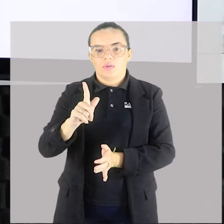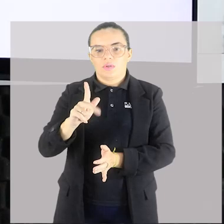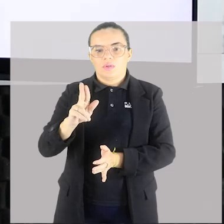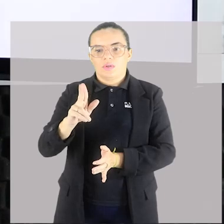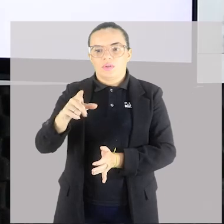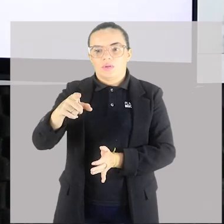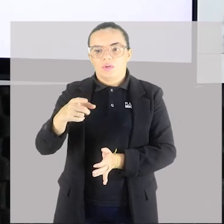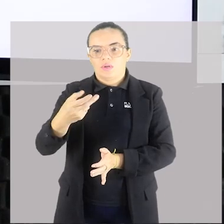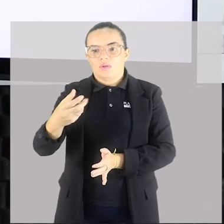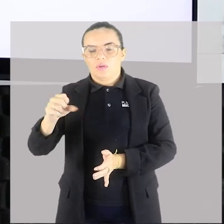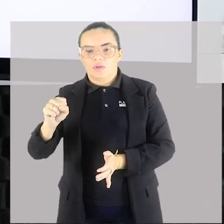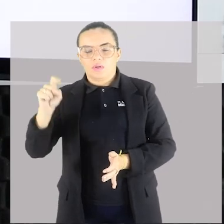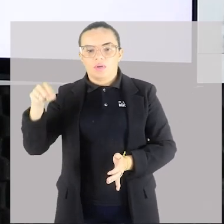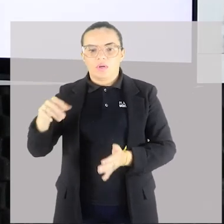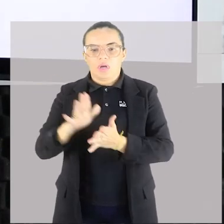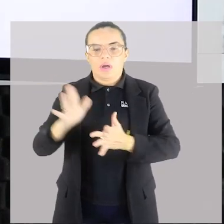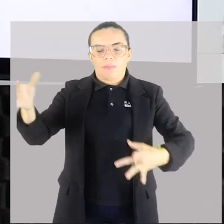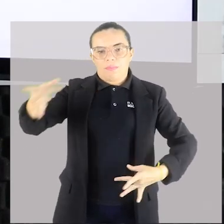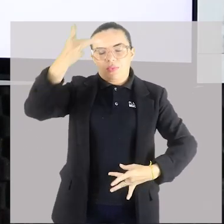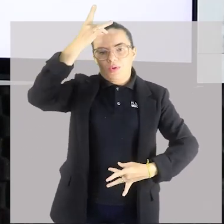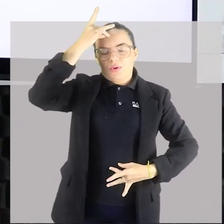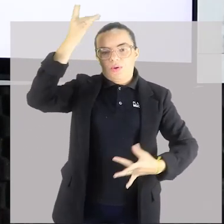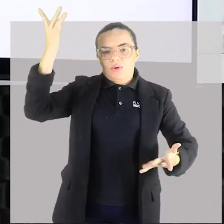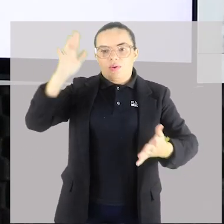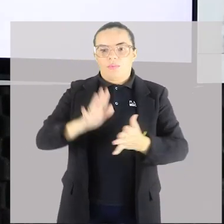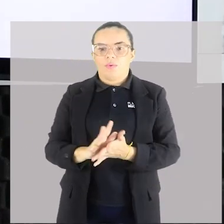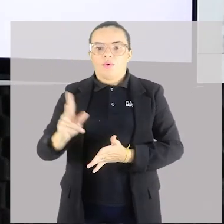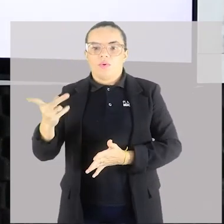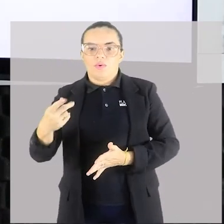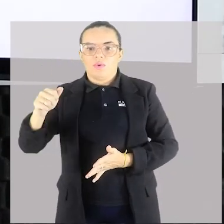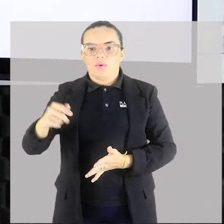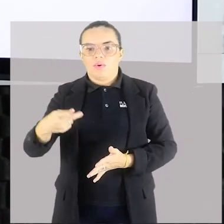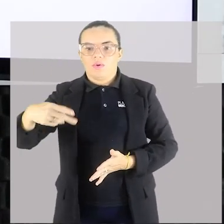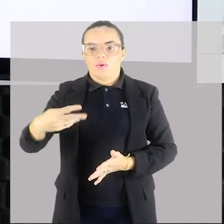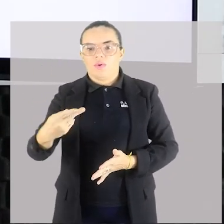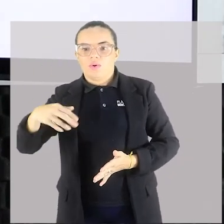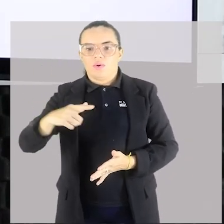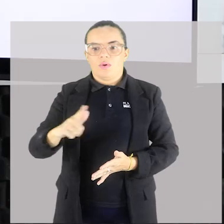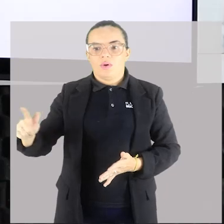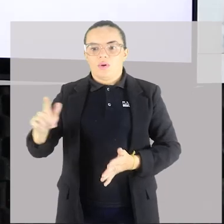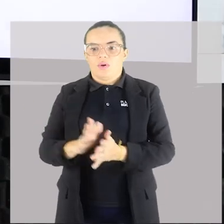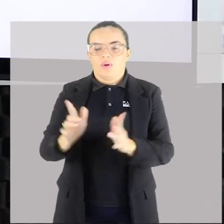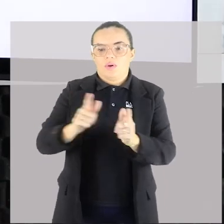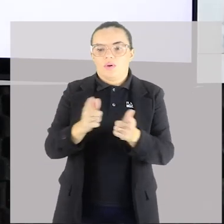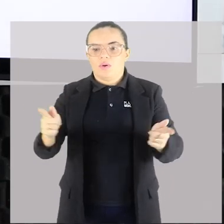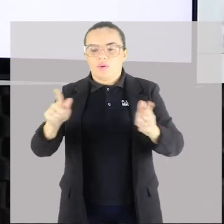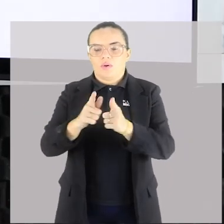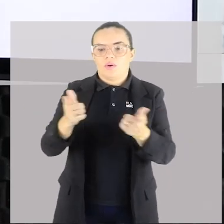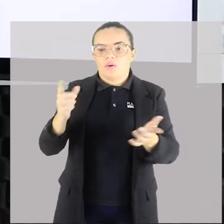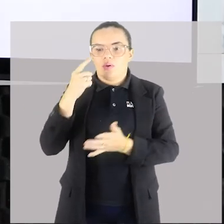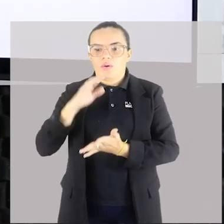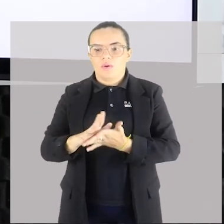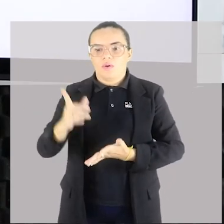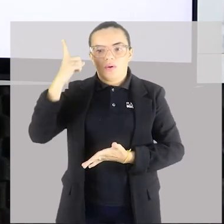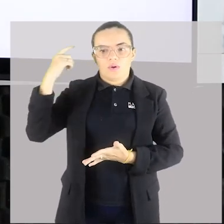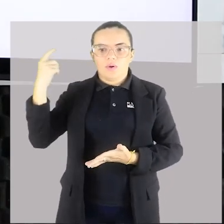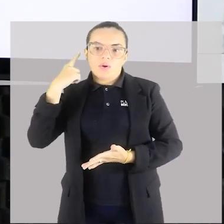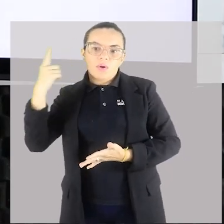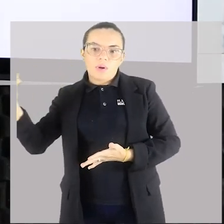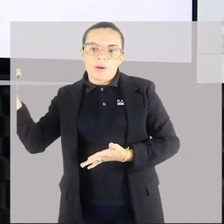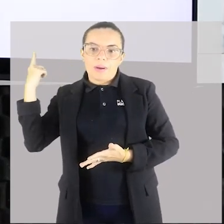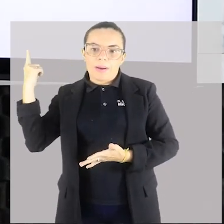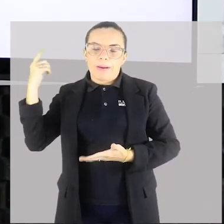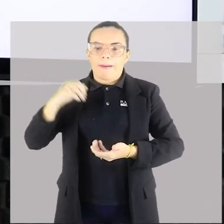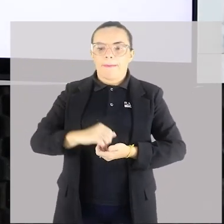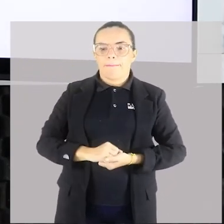happening e a musicalidade. São 18 happenings em 6 partes, frente e verso, de um convite carta pôster